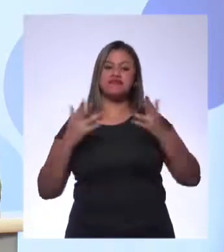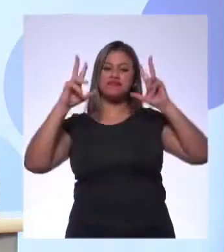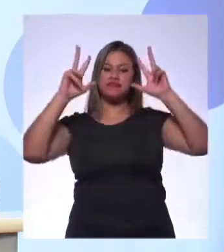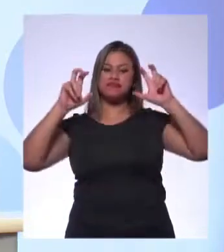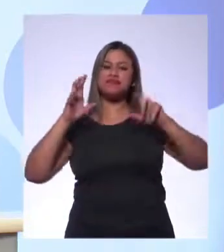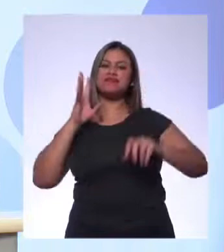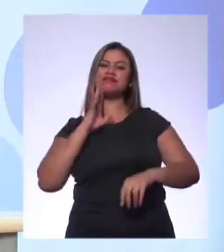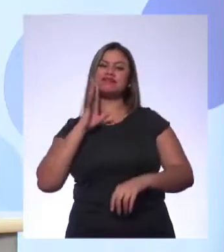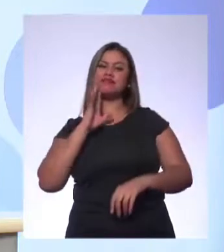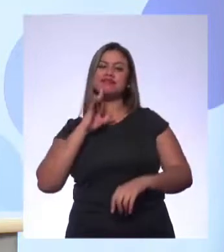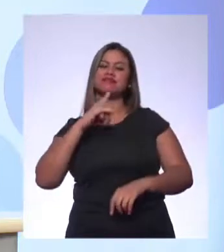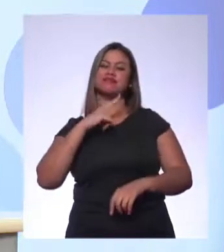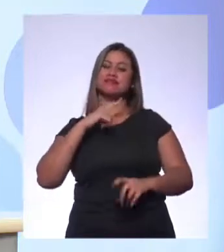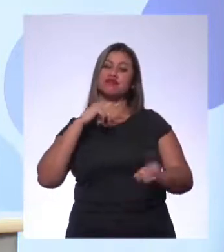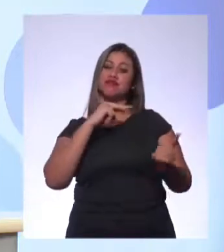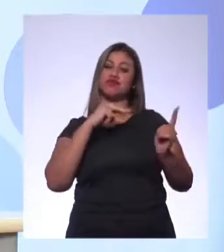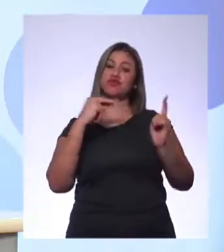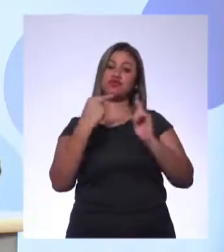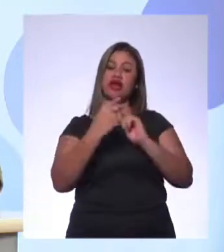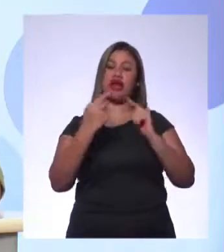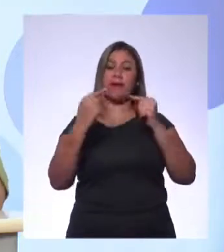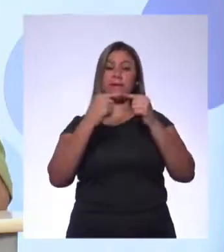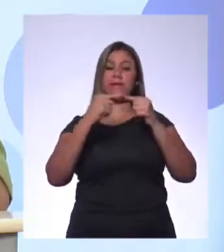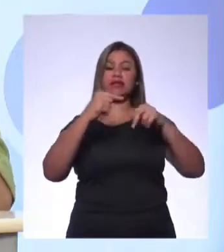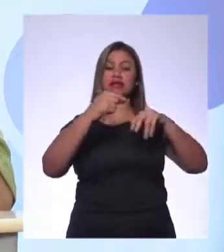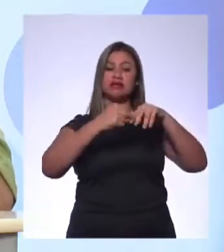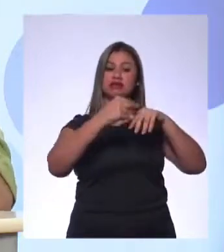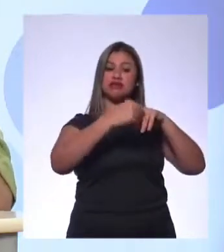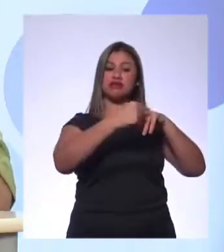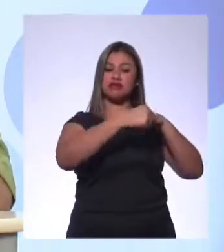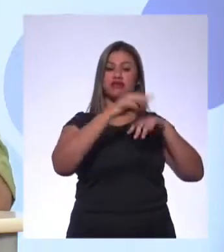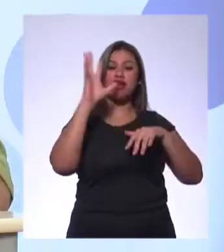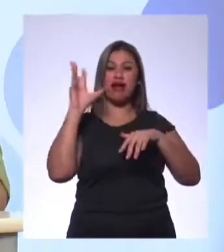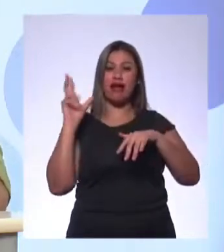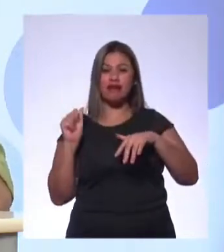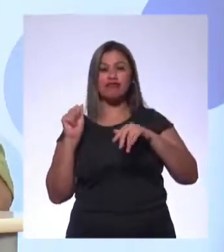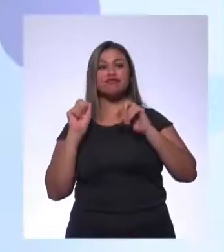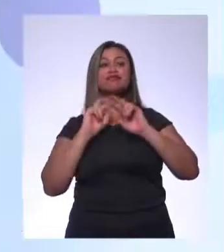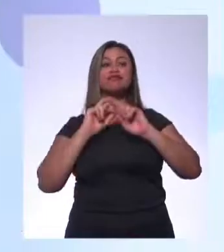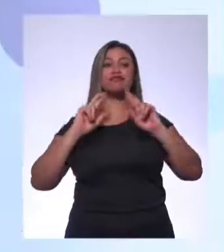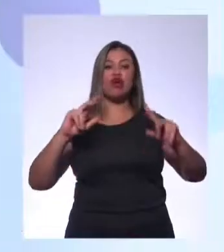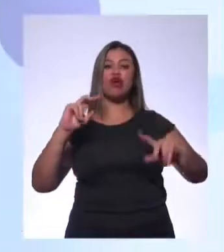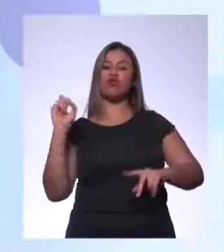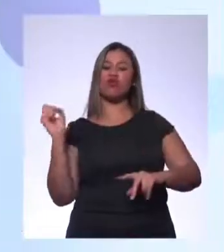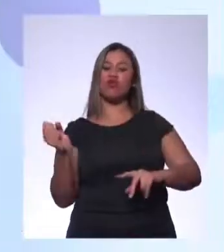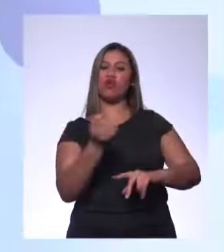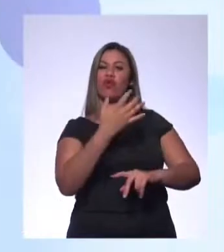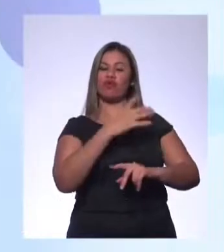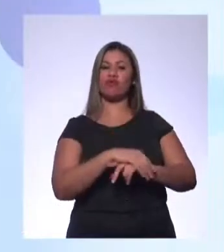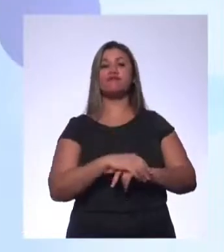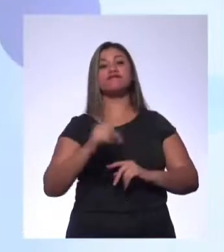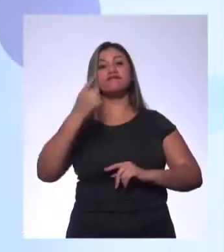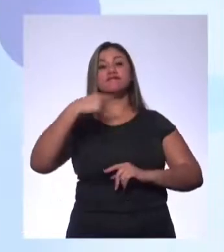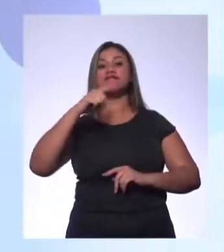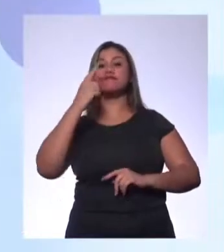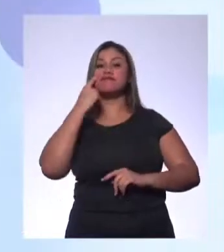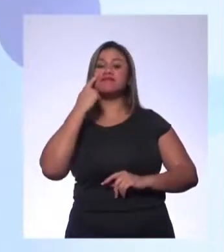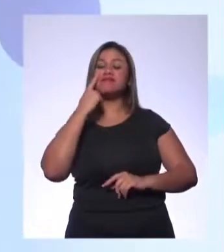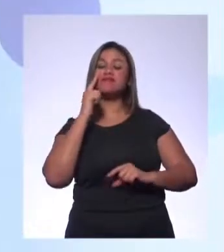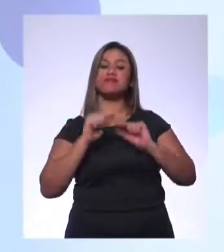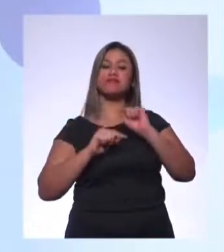interessante, é um novo olhar sobre o continente africano. Exatamente. A gente vai conhecer agora